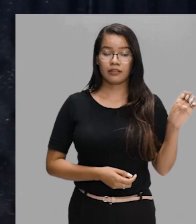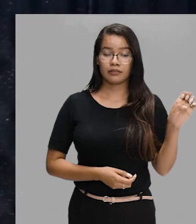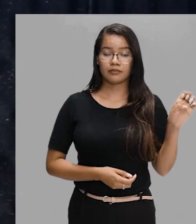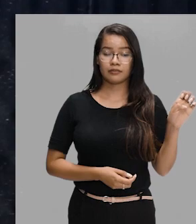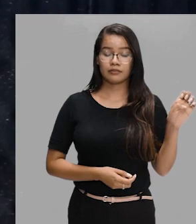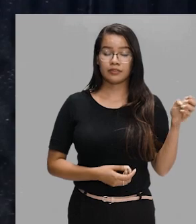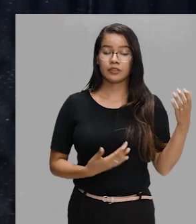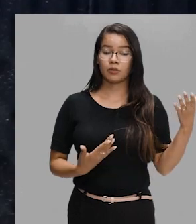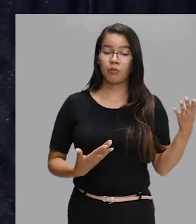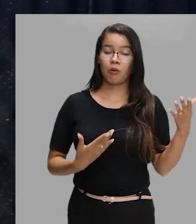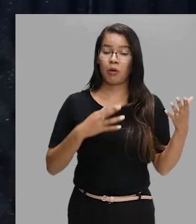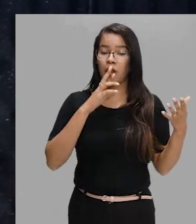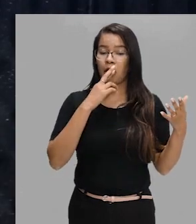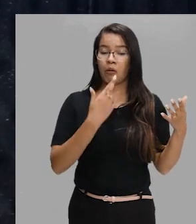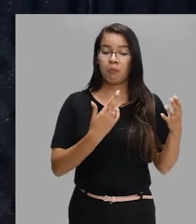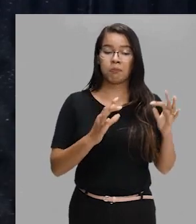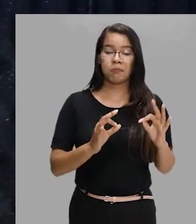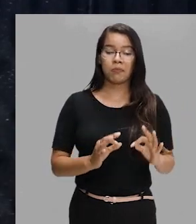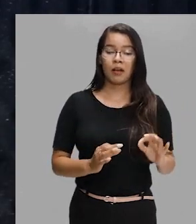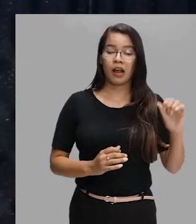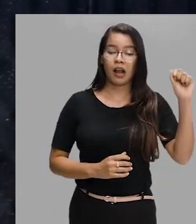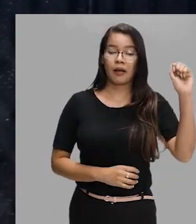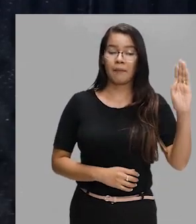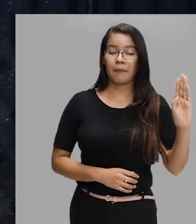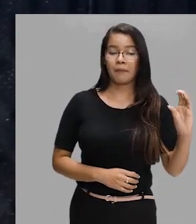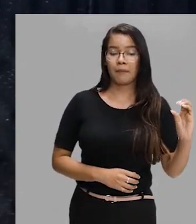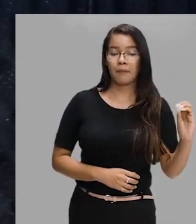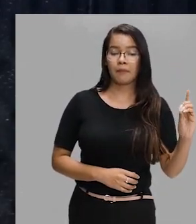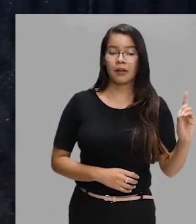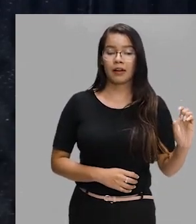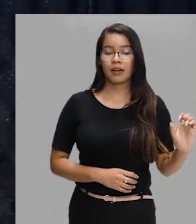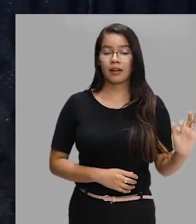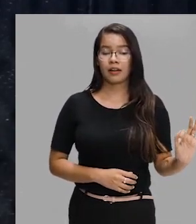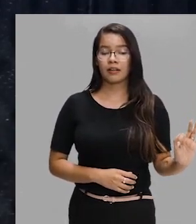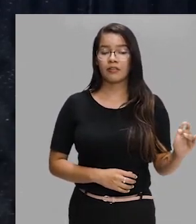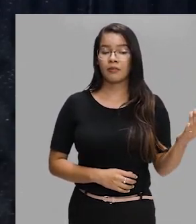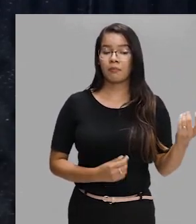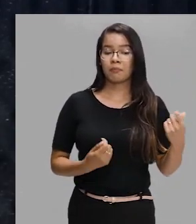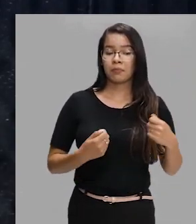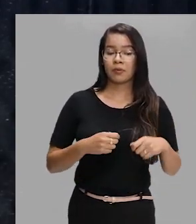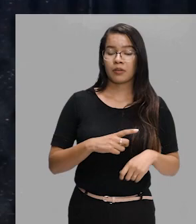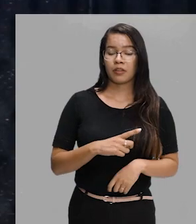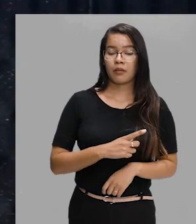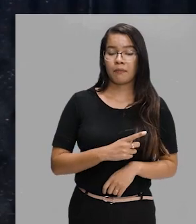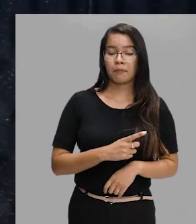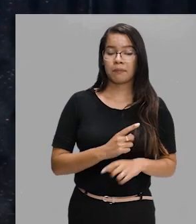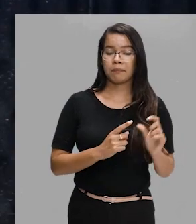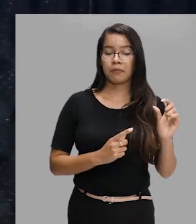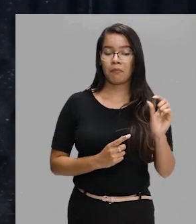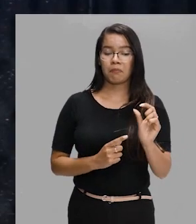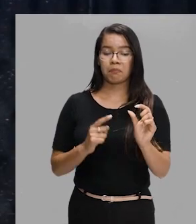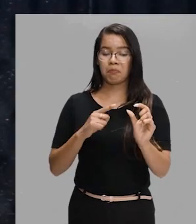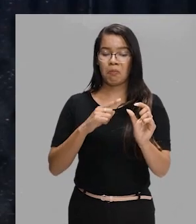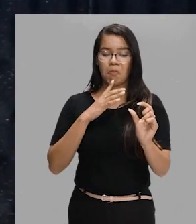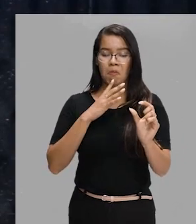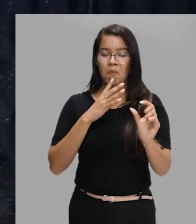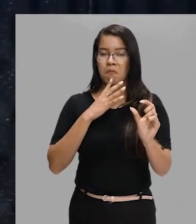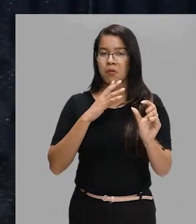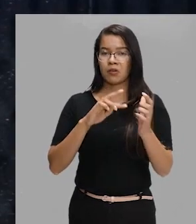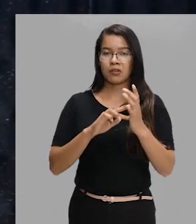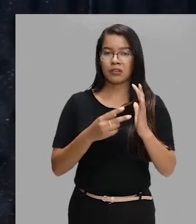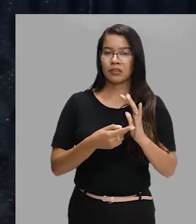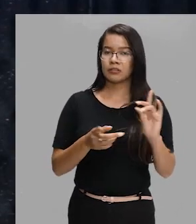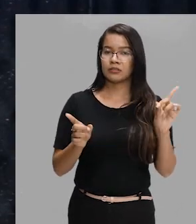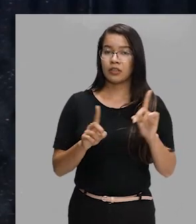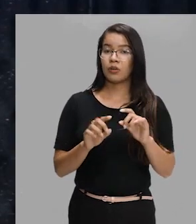a sequência de respostas, tá? Você já pode ter uma palavra aí que eu não sei, Cacau, eu não lembro o significado. Aí o que você faz? Você